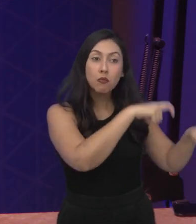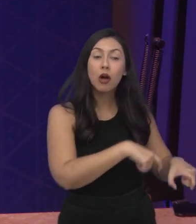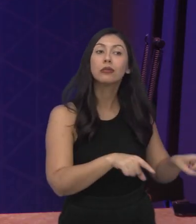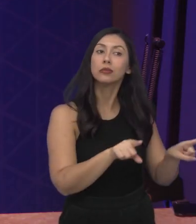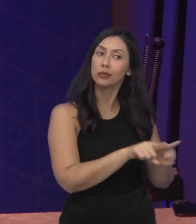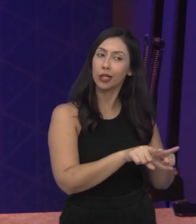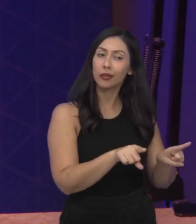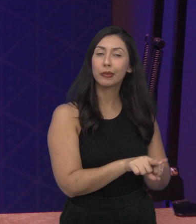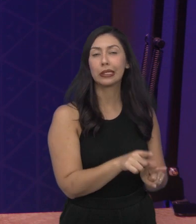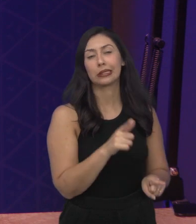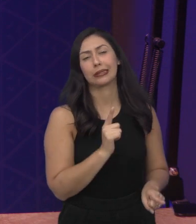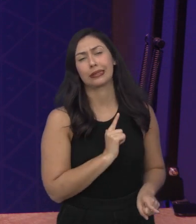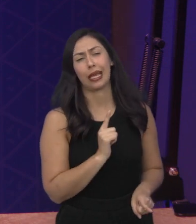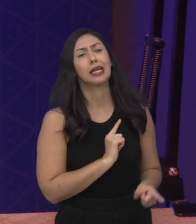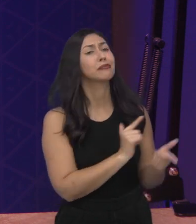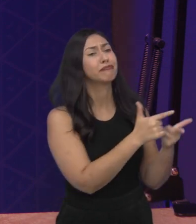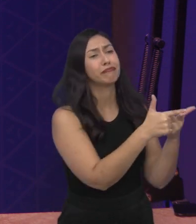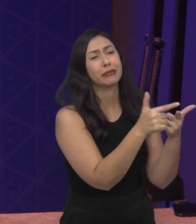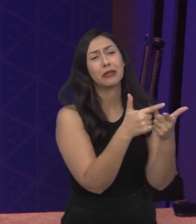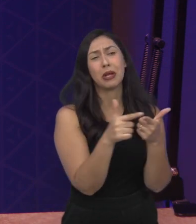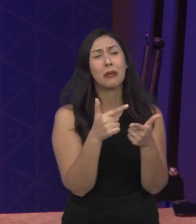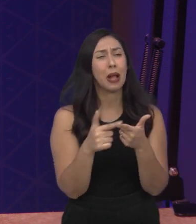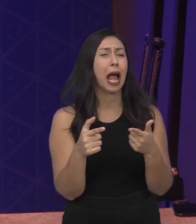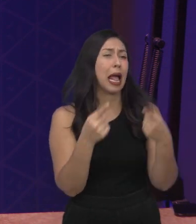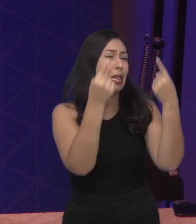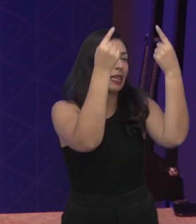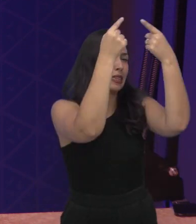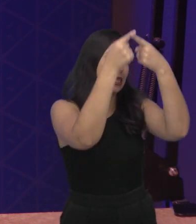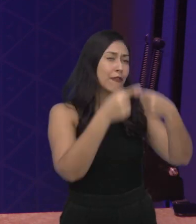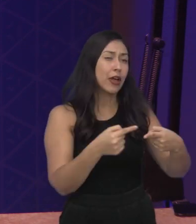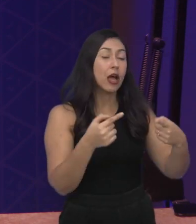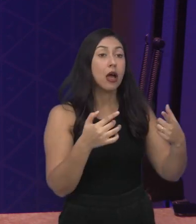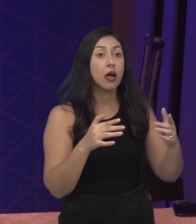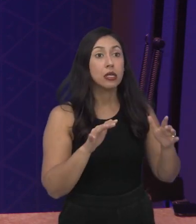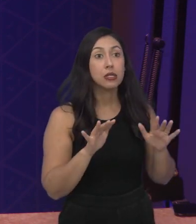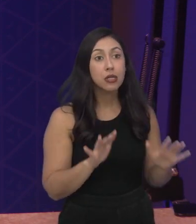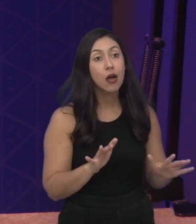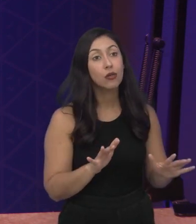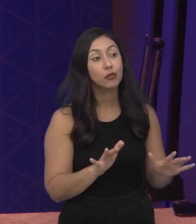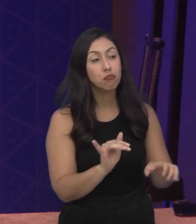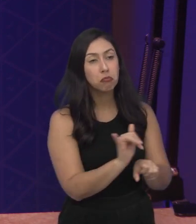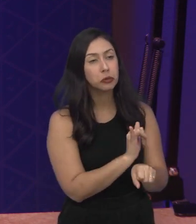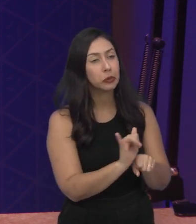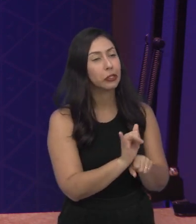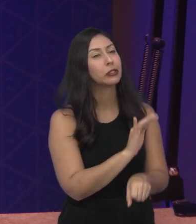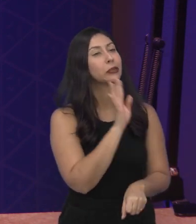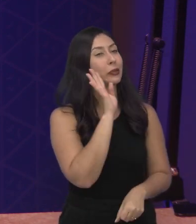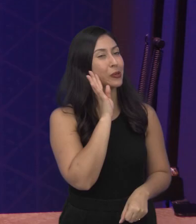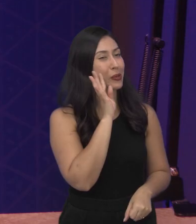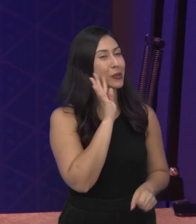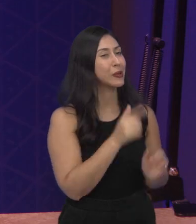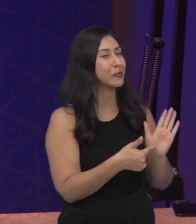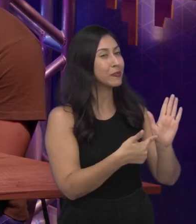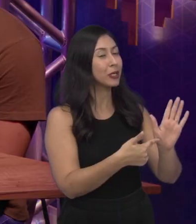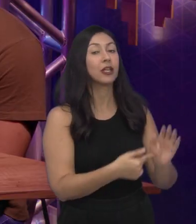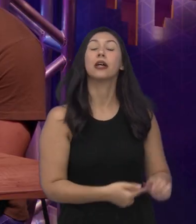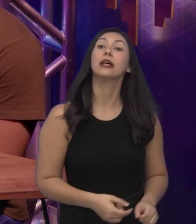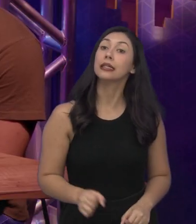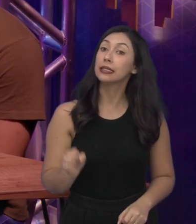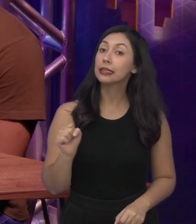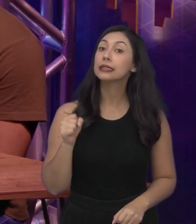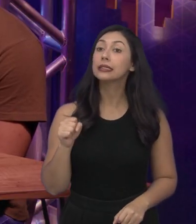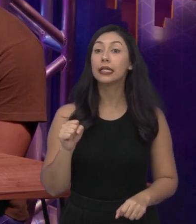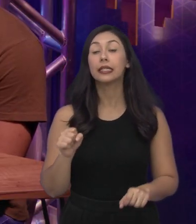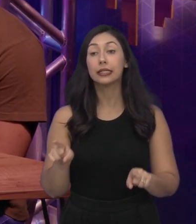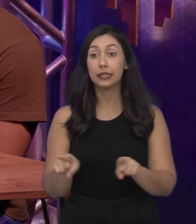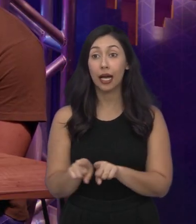familiar também enfrenta diversos problemas e desafios, então é uma ferramenta que eu acho bem legal da gente citar aqui. Eu acho